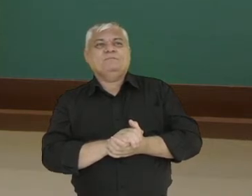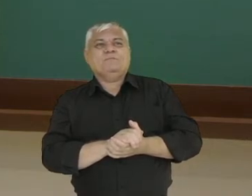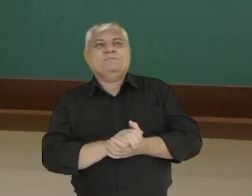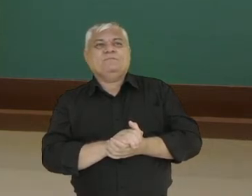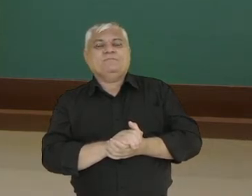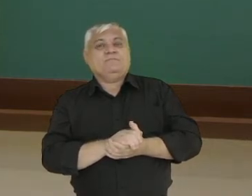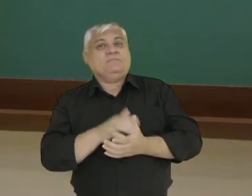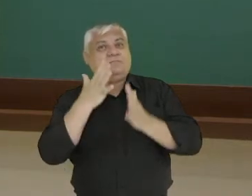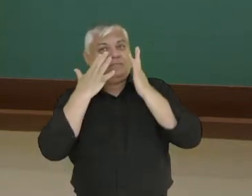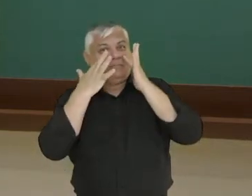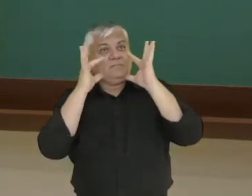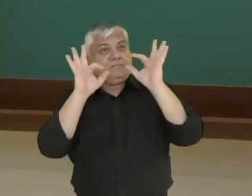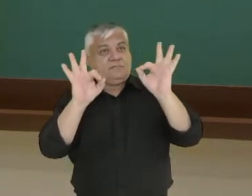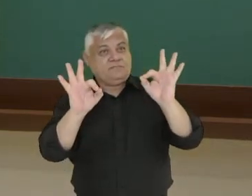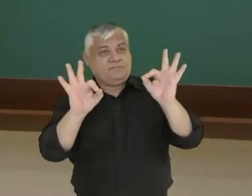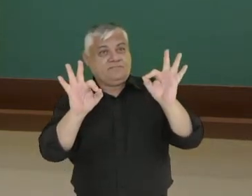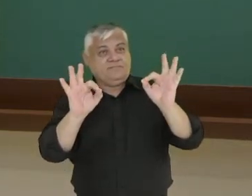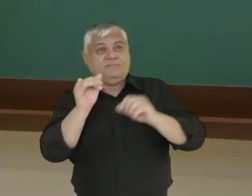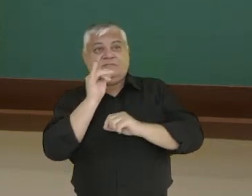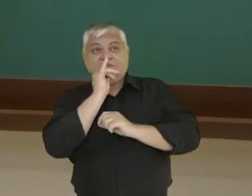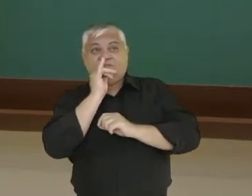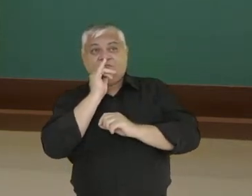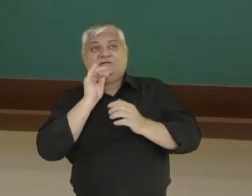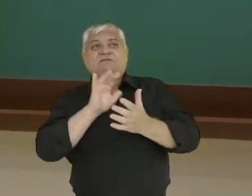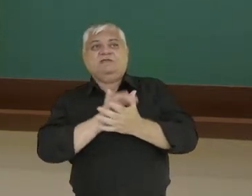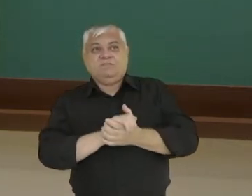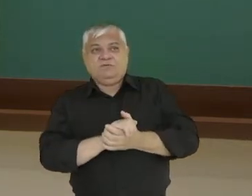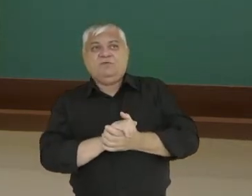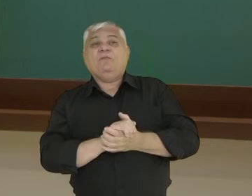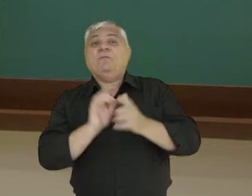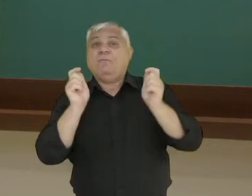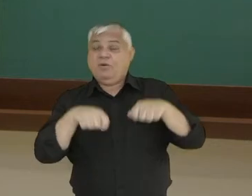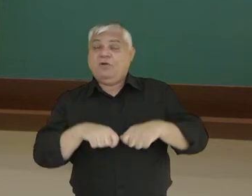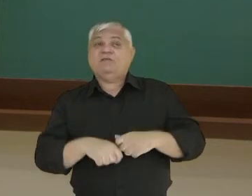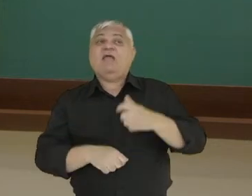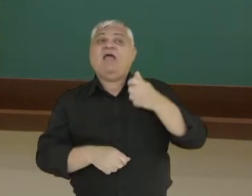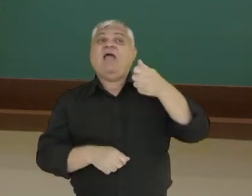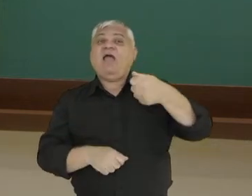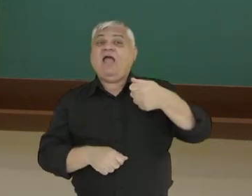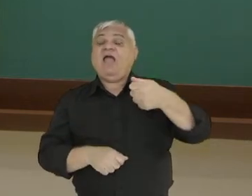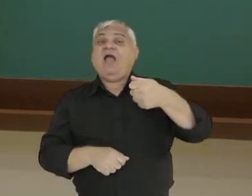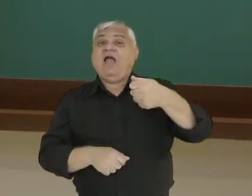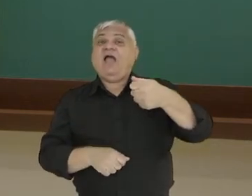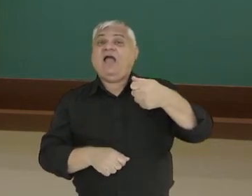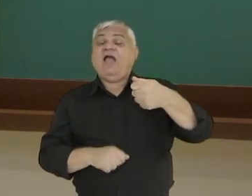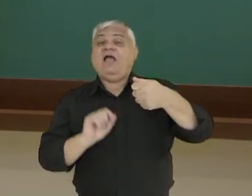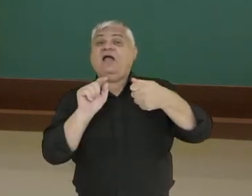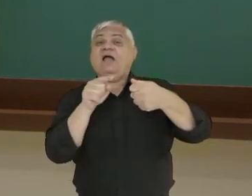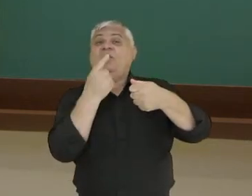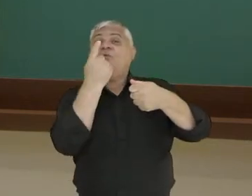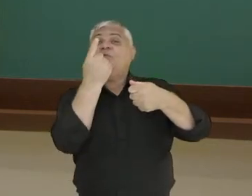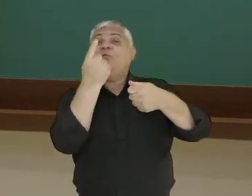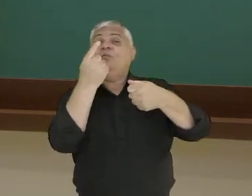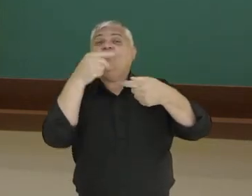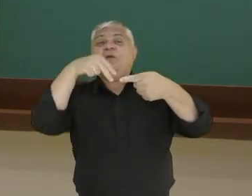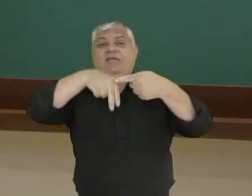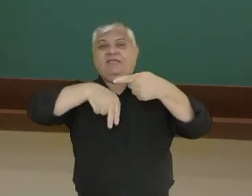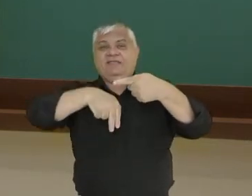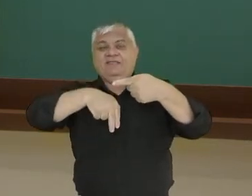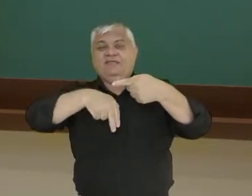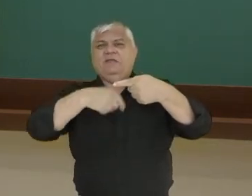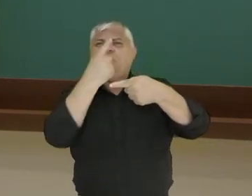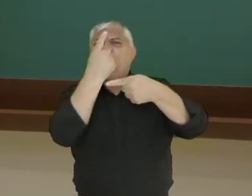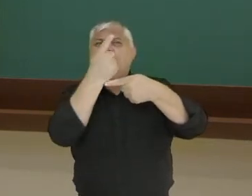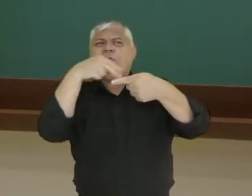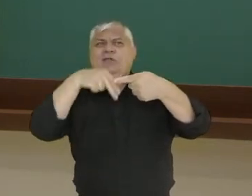Fique atento, essa propriedade também pode aparecer dessa maneira aqui, ó. Log de 1 sobre N